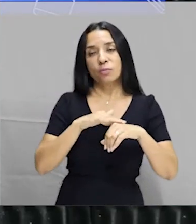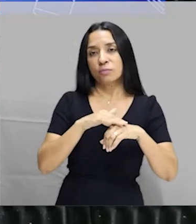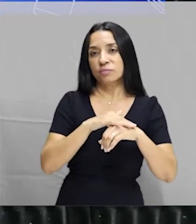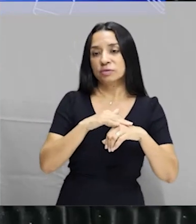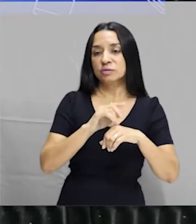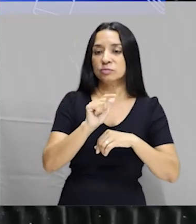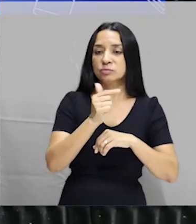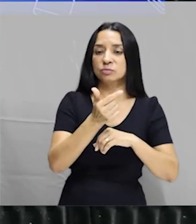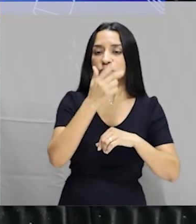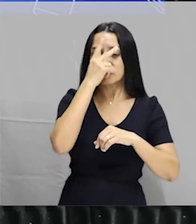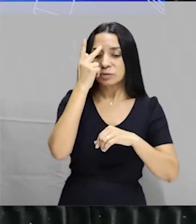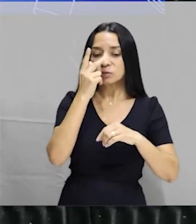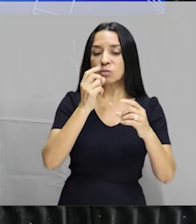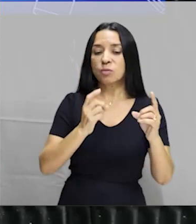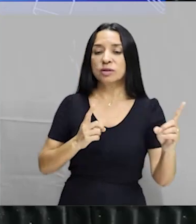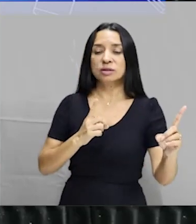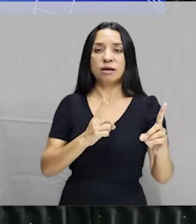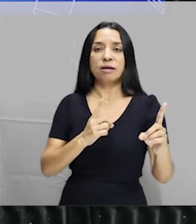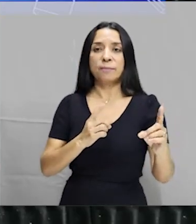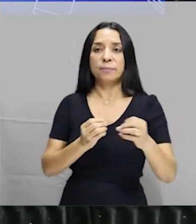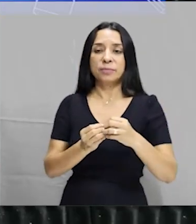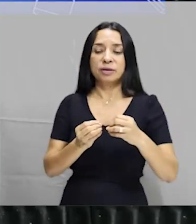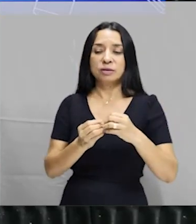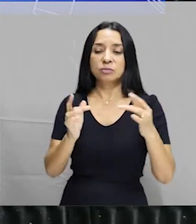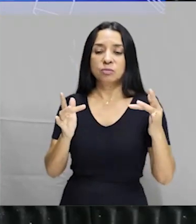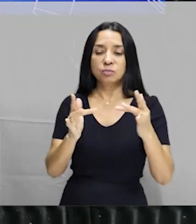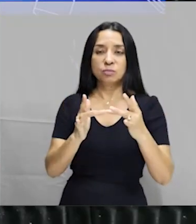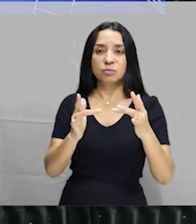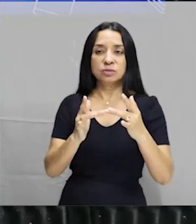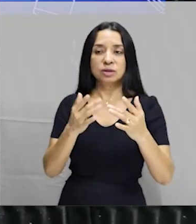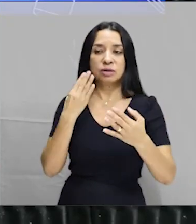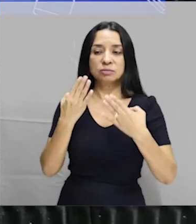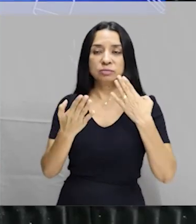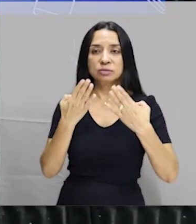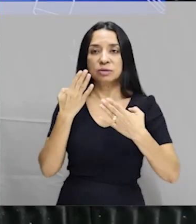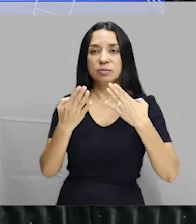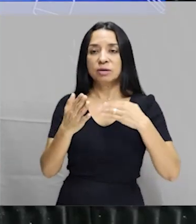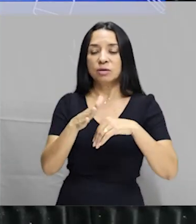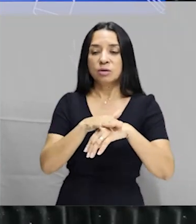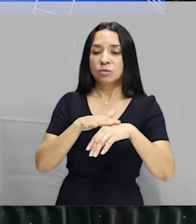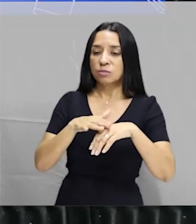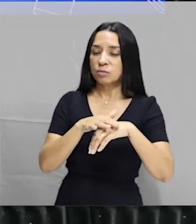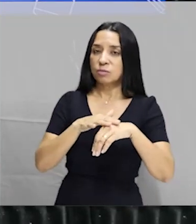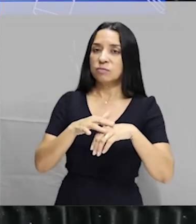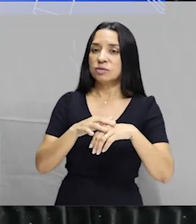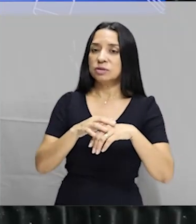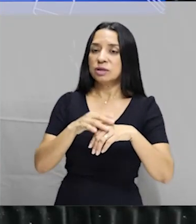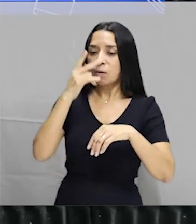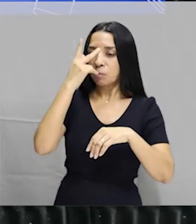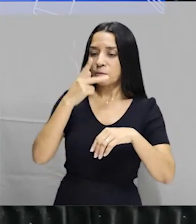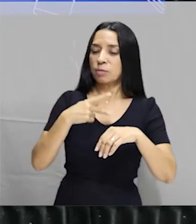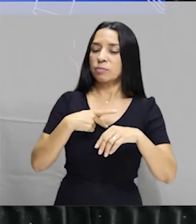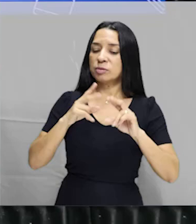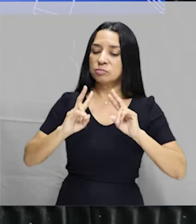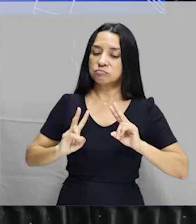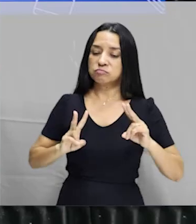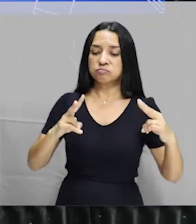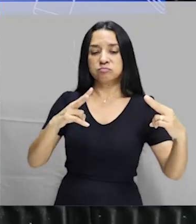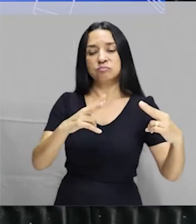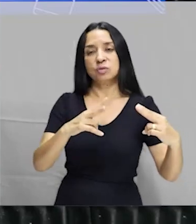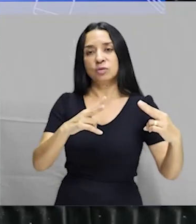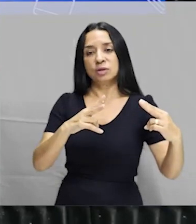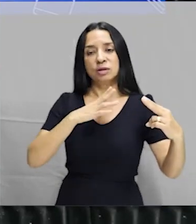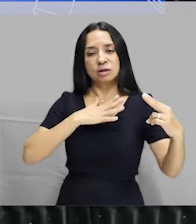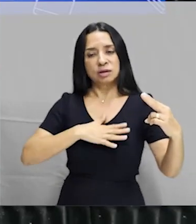próxima de você, né? Então, esse contato, essa coisa de bater papo, de conversar pessoalmente, um olhar